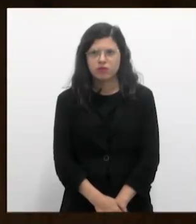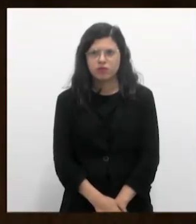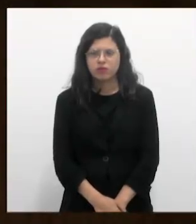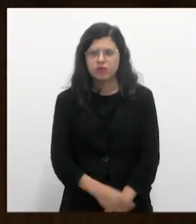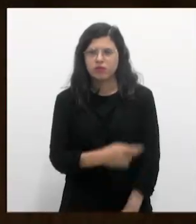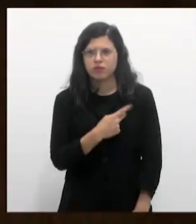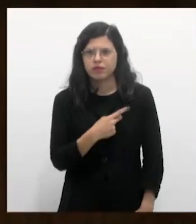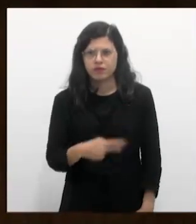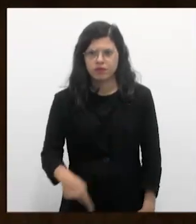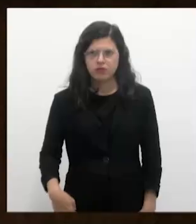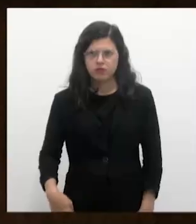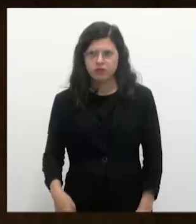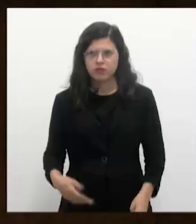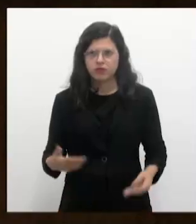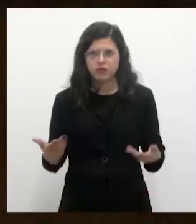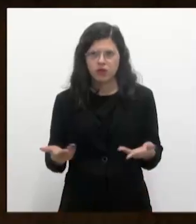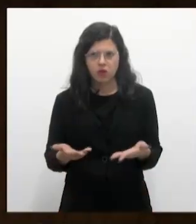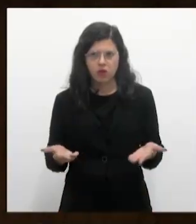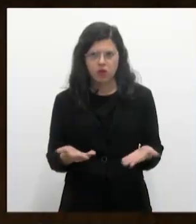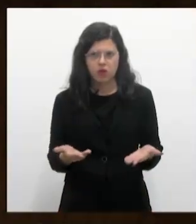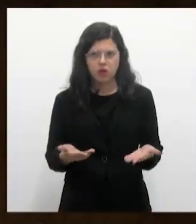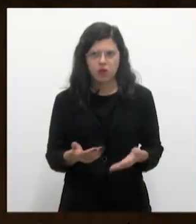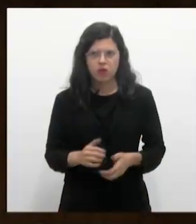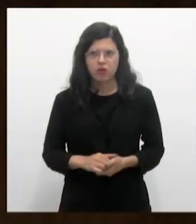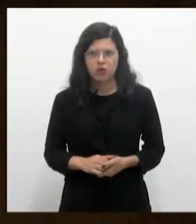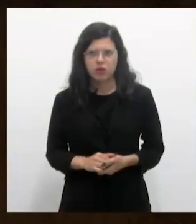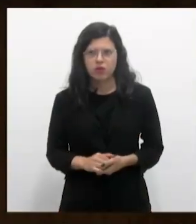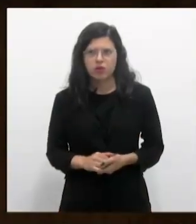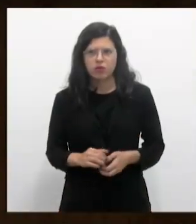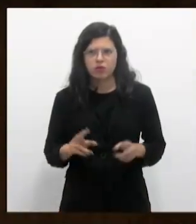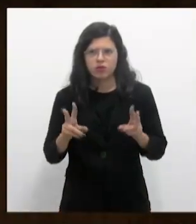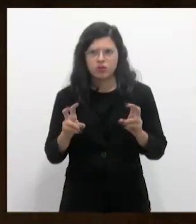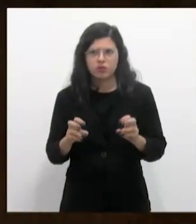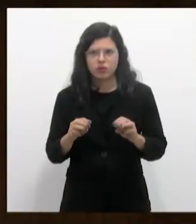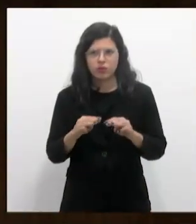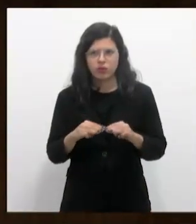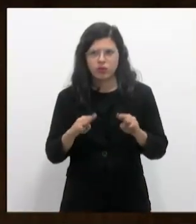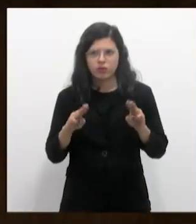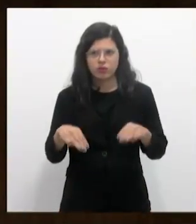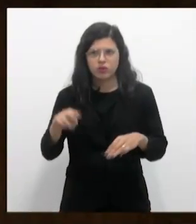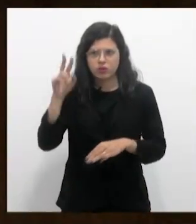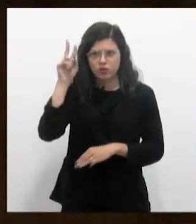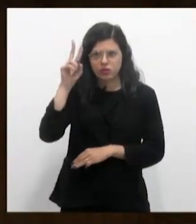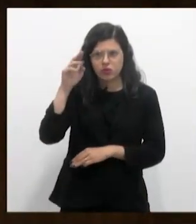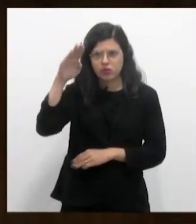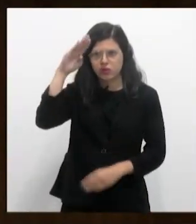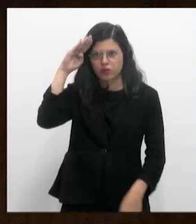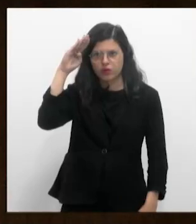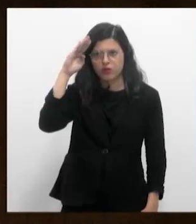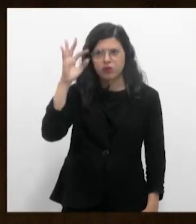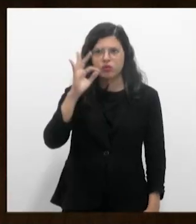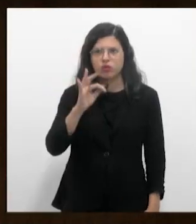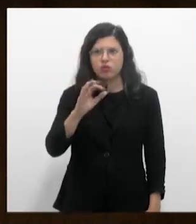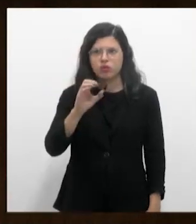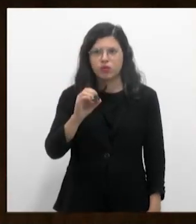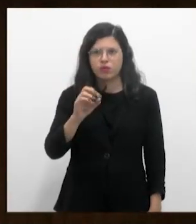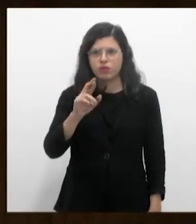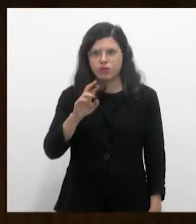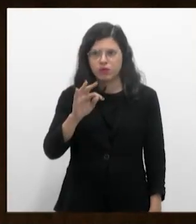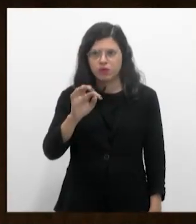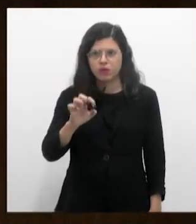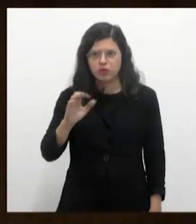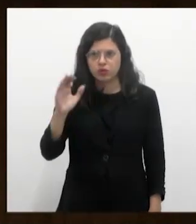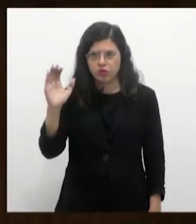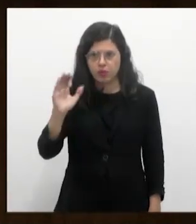Presidente, agora trata-se do Museu Histórico do Exército do Forte Copacabana. Parecer